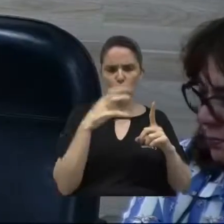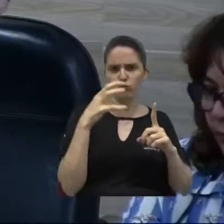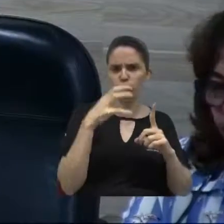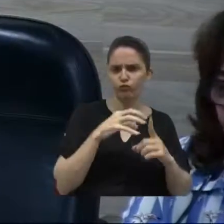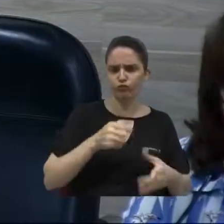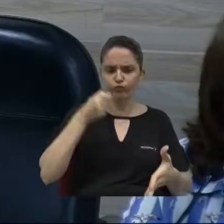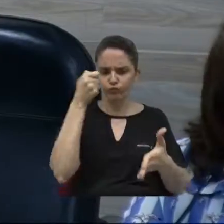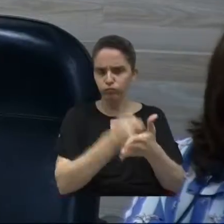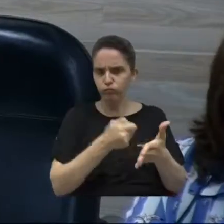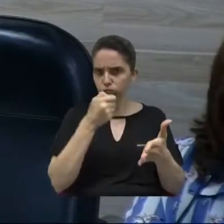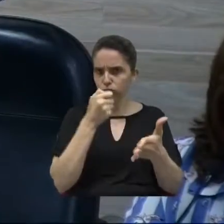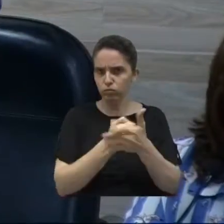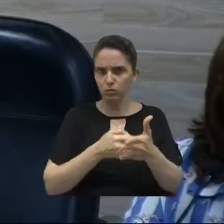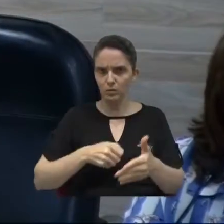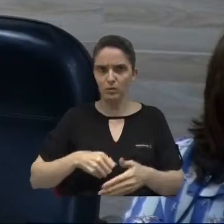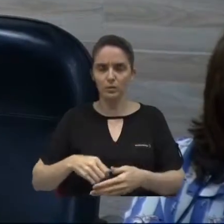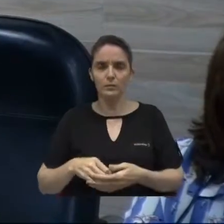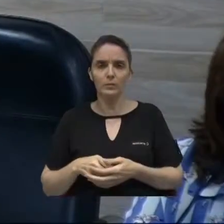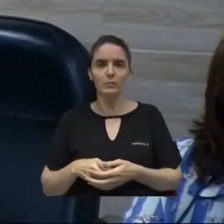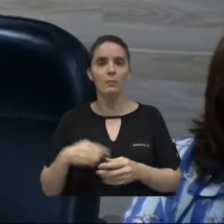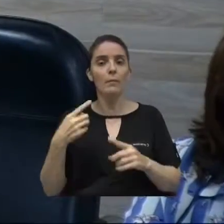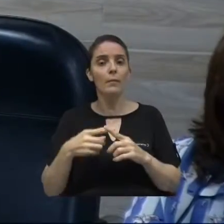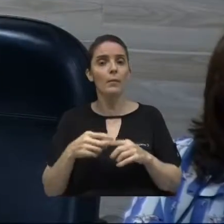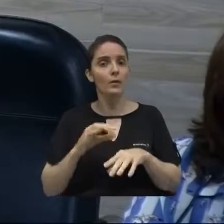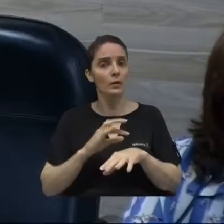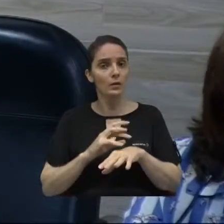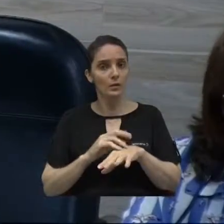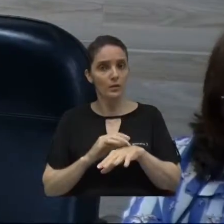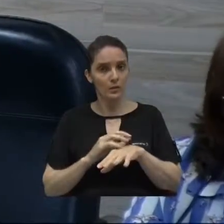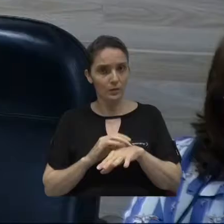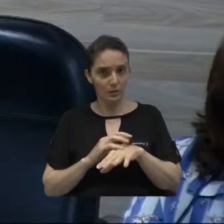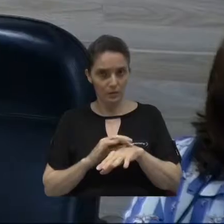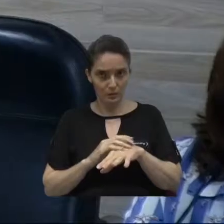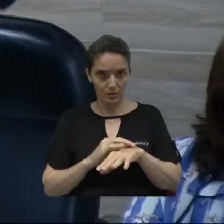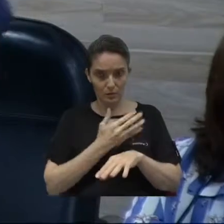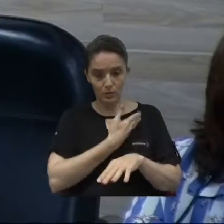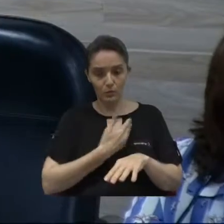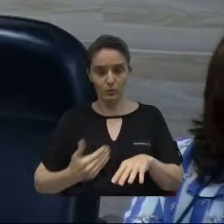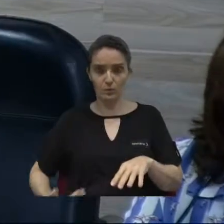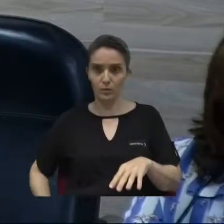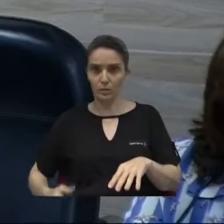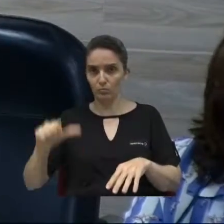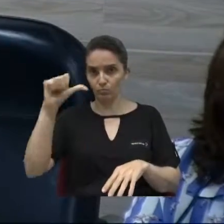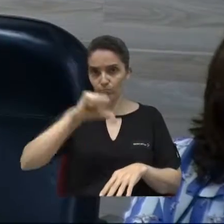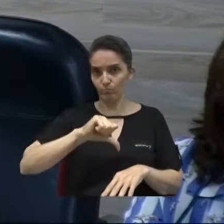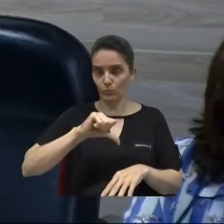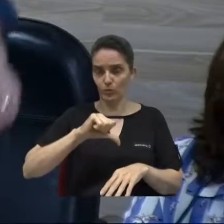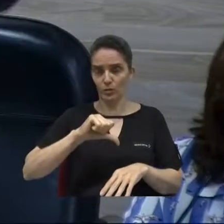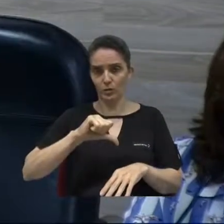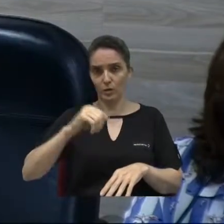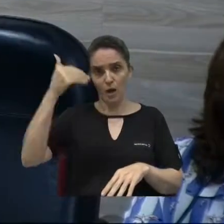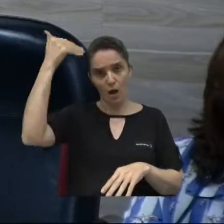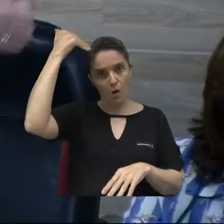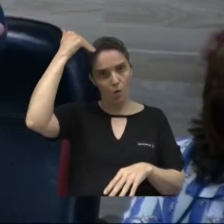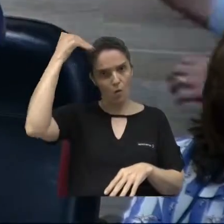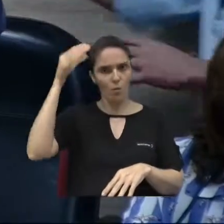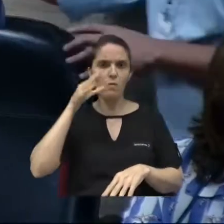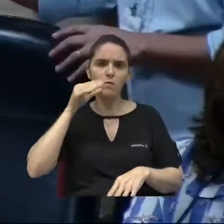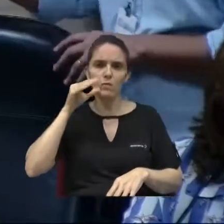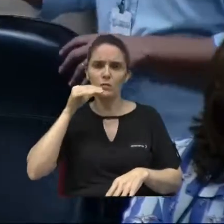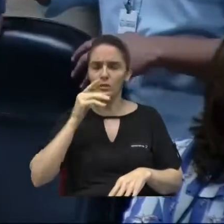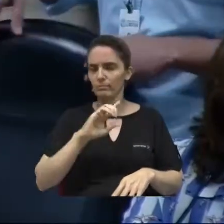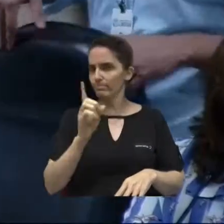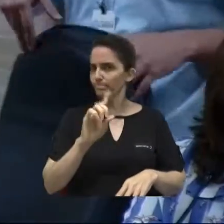porque, se a saúde pública não vai bem, não é culpa daquele funcionário que está ali prestando serviço. Já é difícil ter